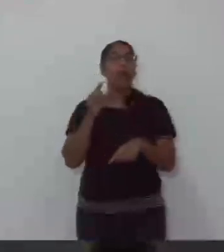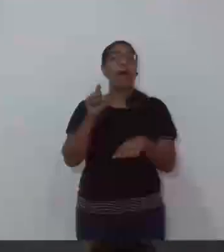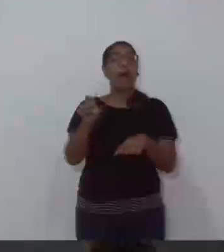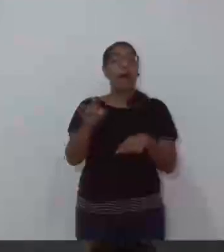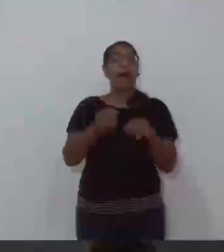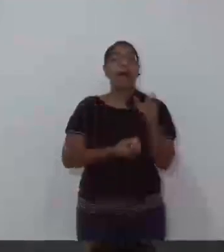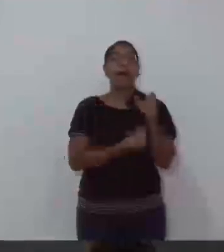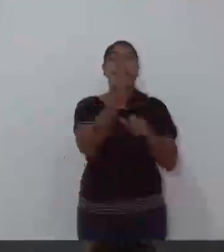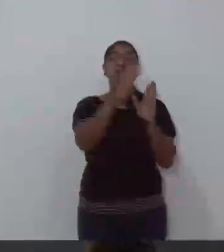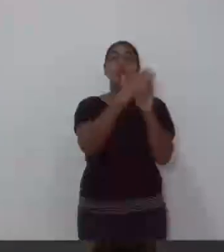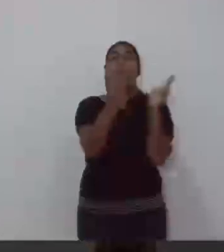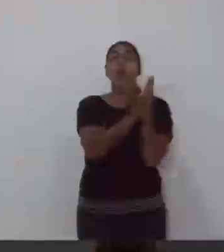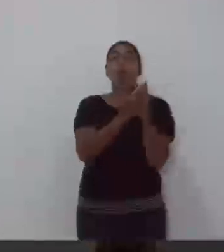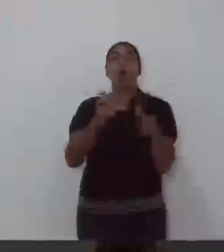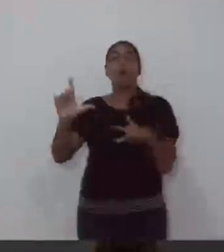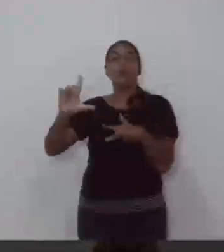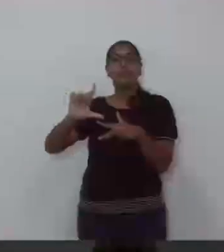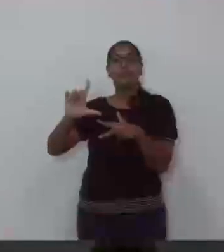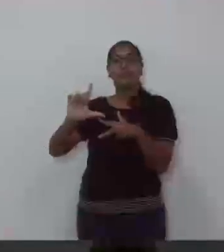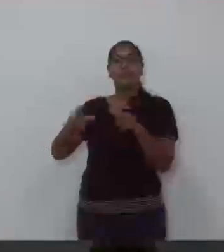Escola do Legislativo de Vinhedo.